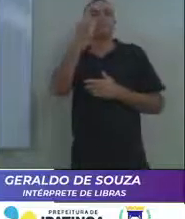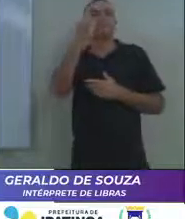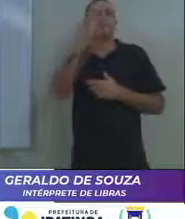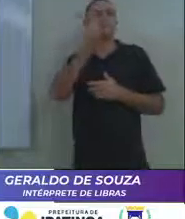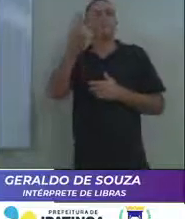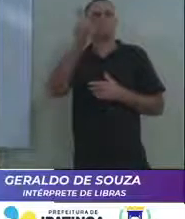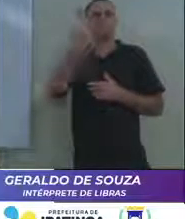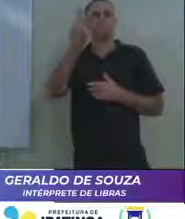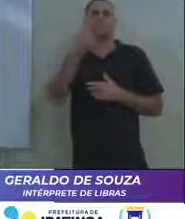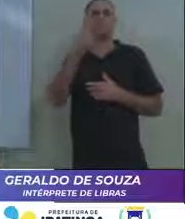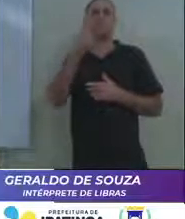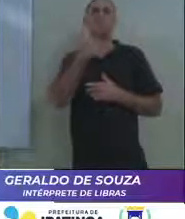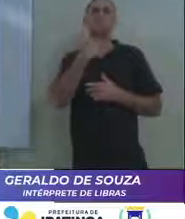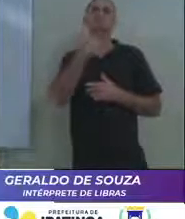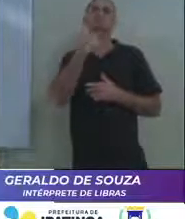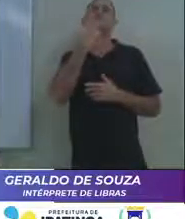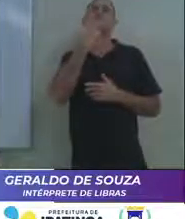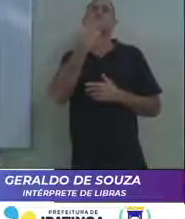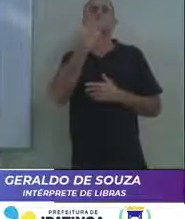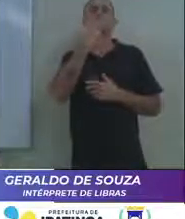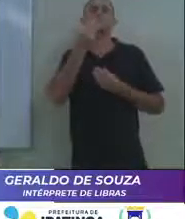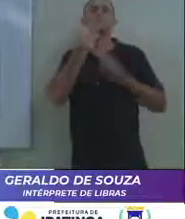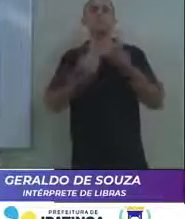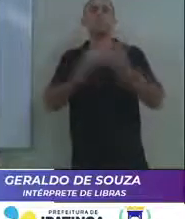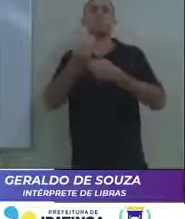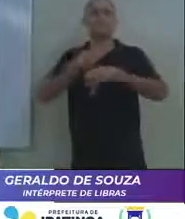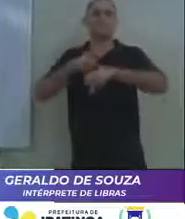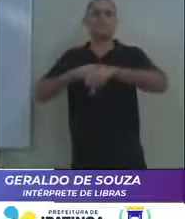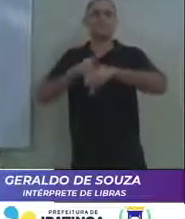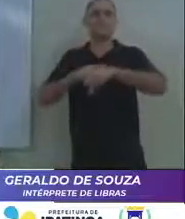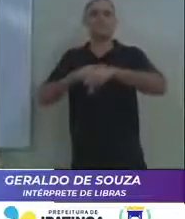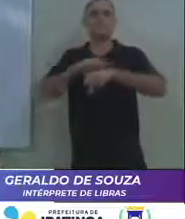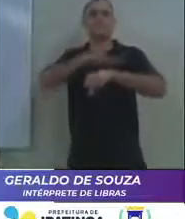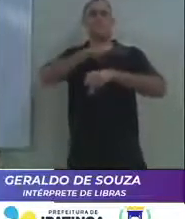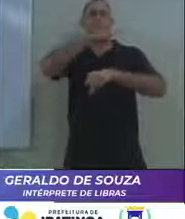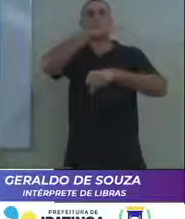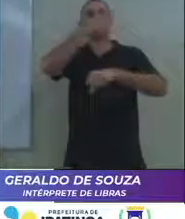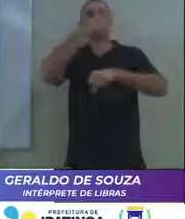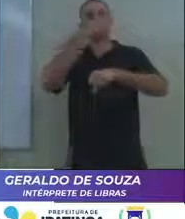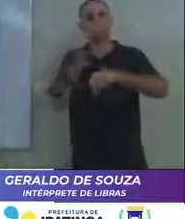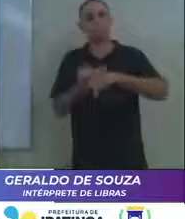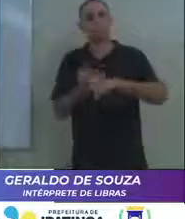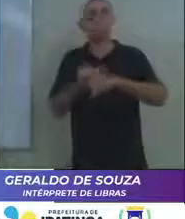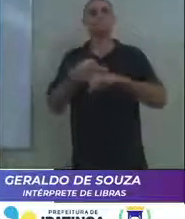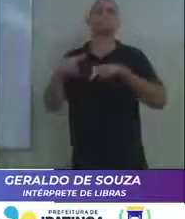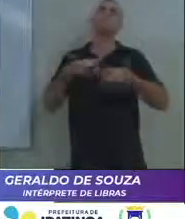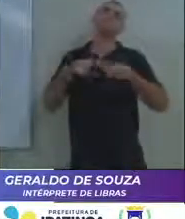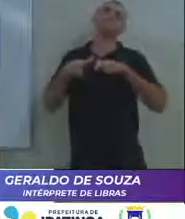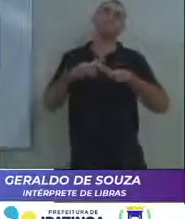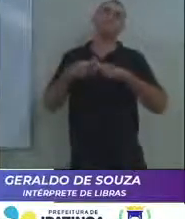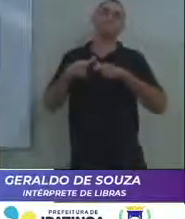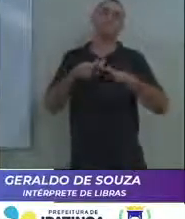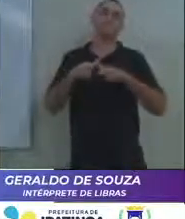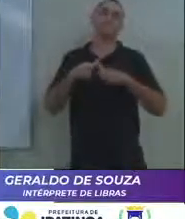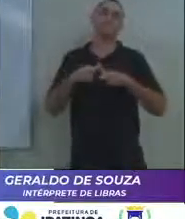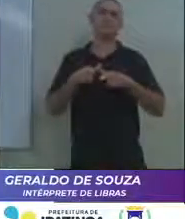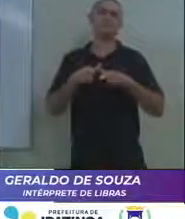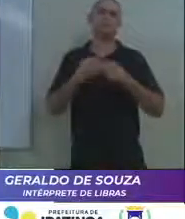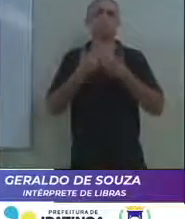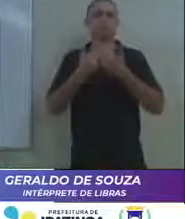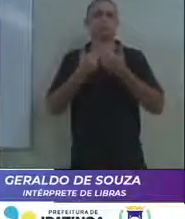essa voz, eu não consigo ter a carga horária, eu não consigo ter a produtividade que eu conseguia sem um problema de